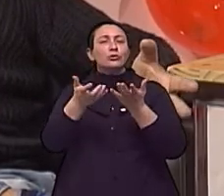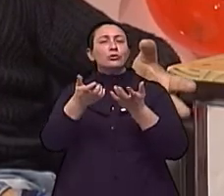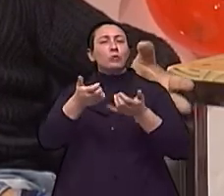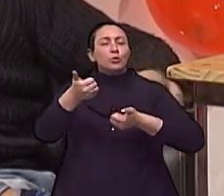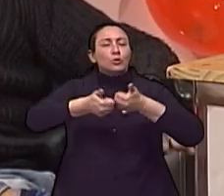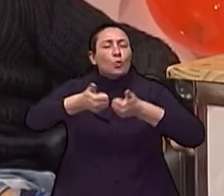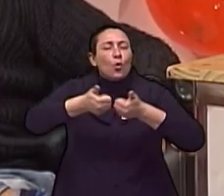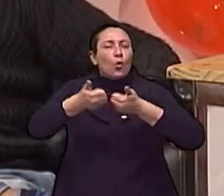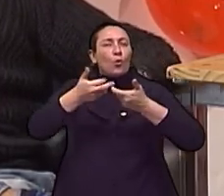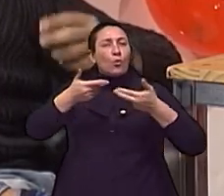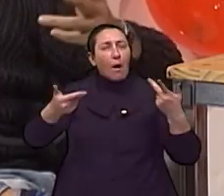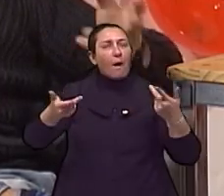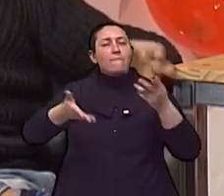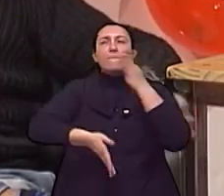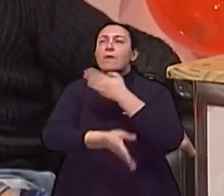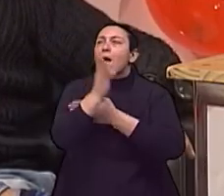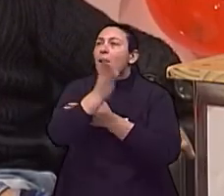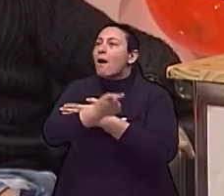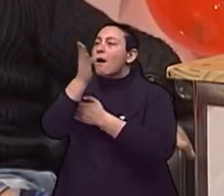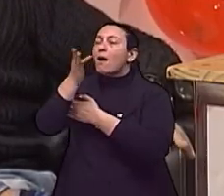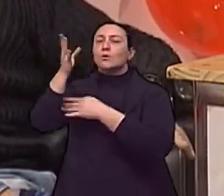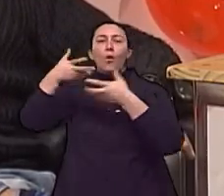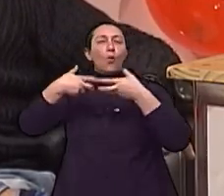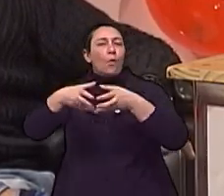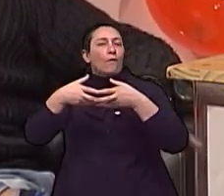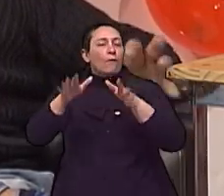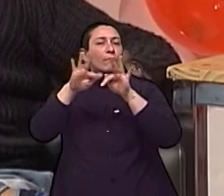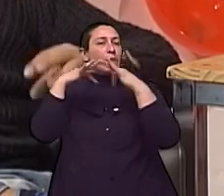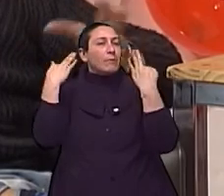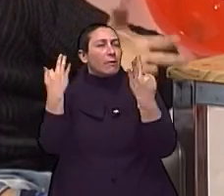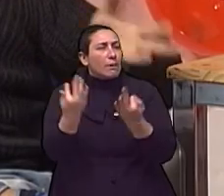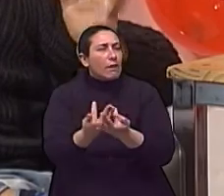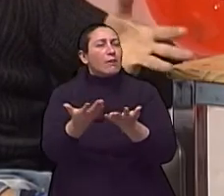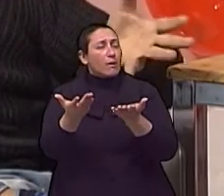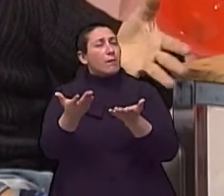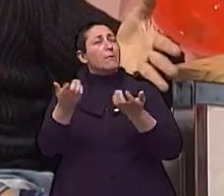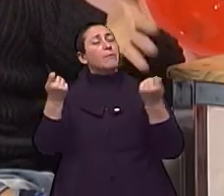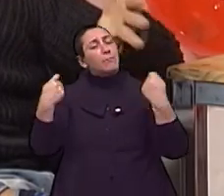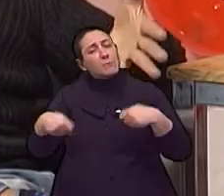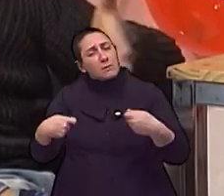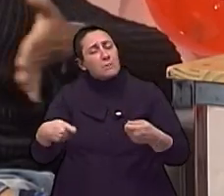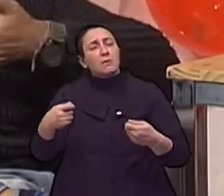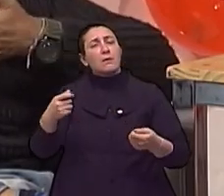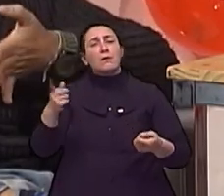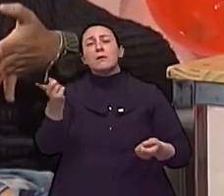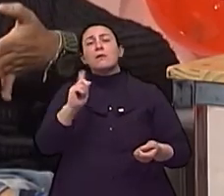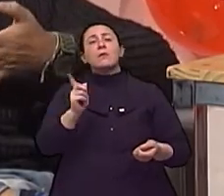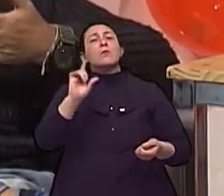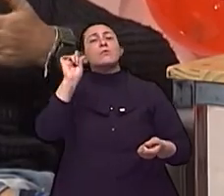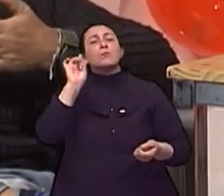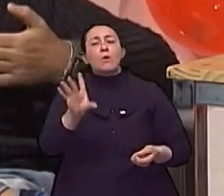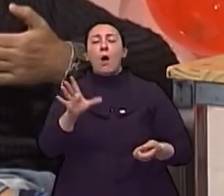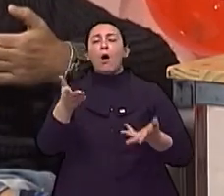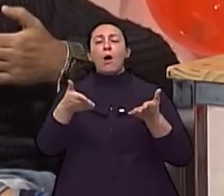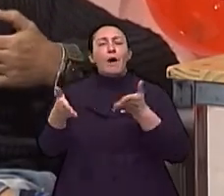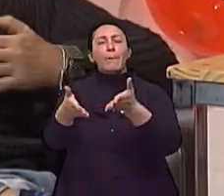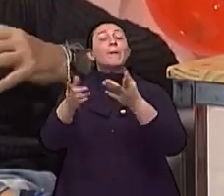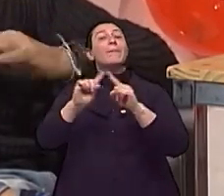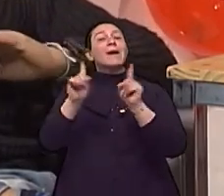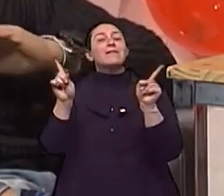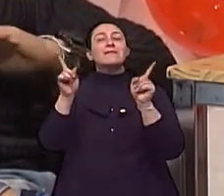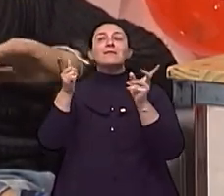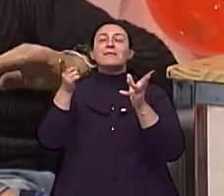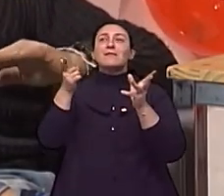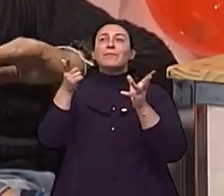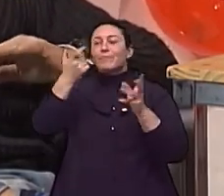nas viagens né os convites familiares em geral que possa o que não que não seja sempre por esse caminho que o Robin na